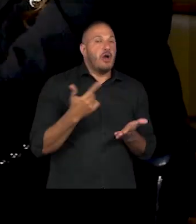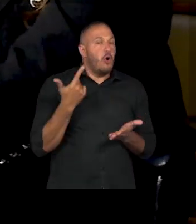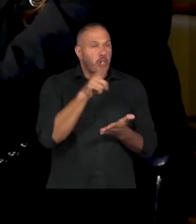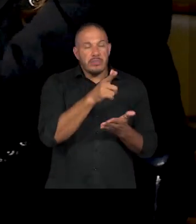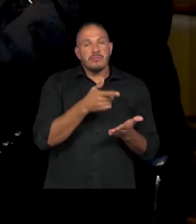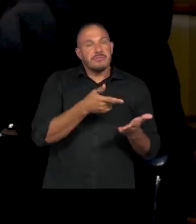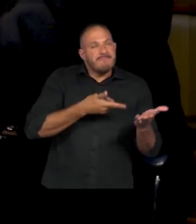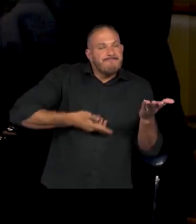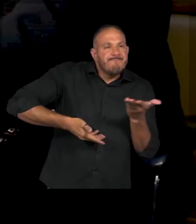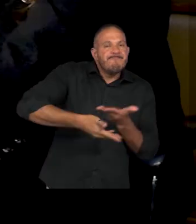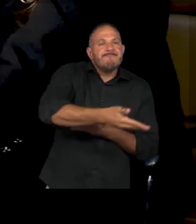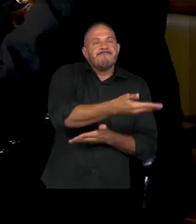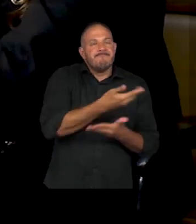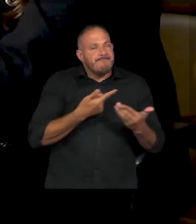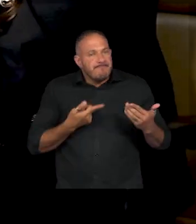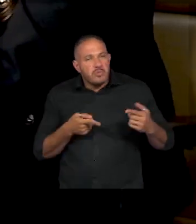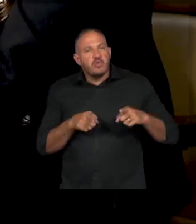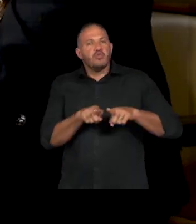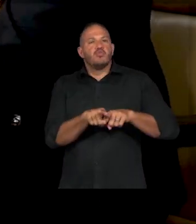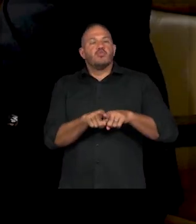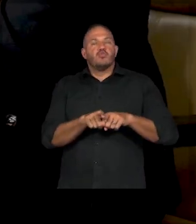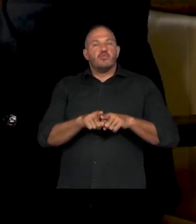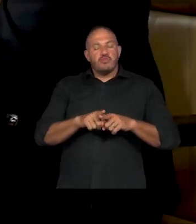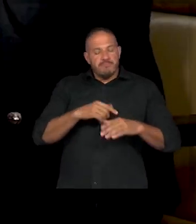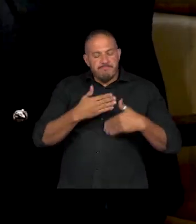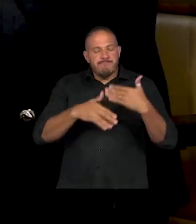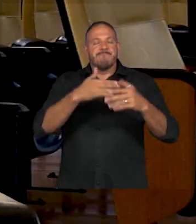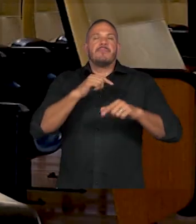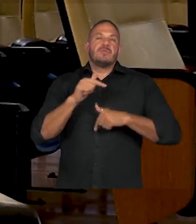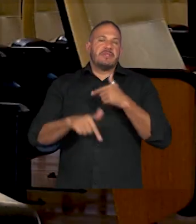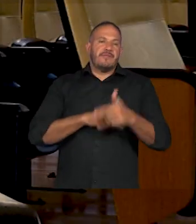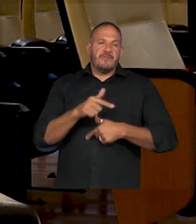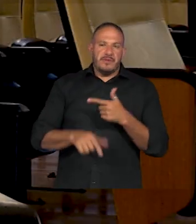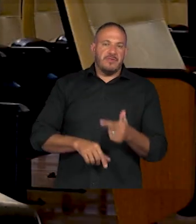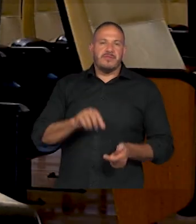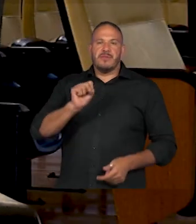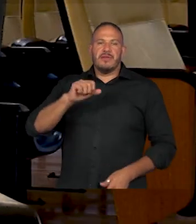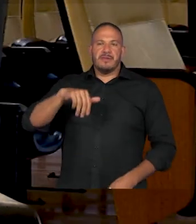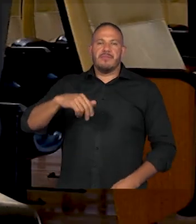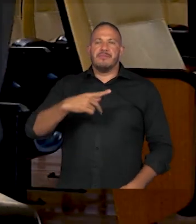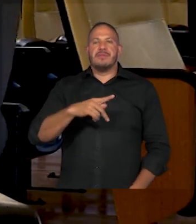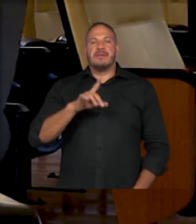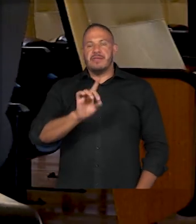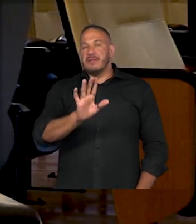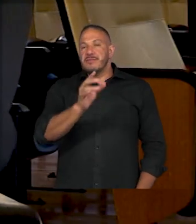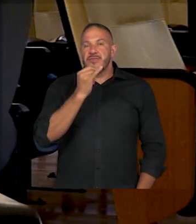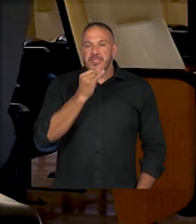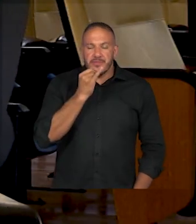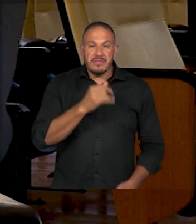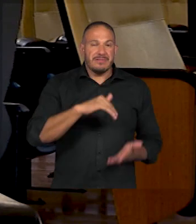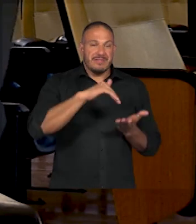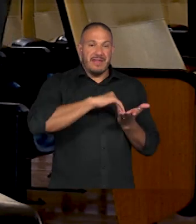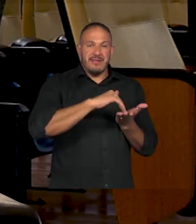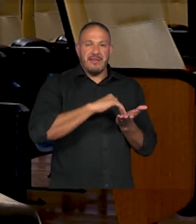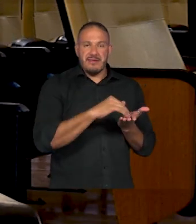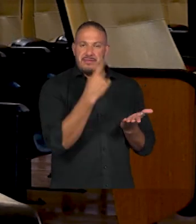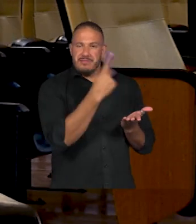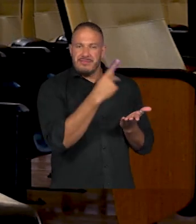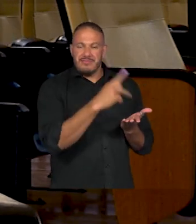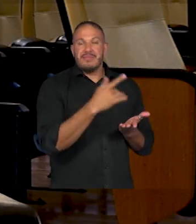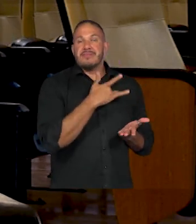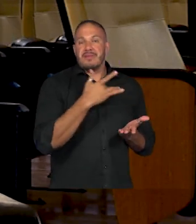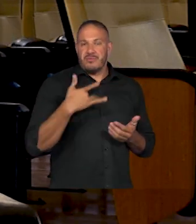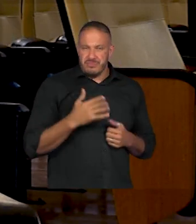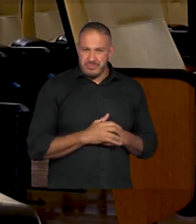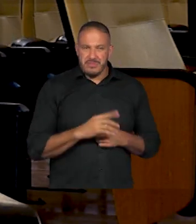desenvolver o serviço da SMPED. Então, por exemplo, na Secretaria da Saúde, a gente